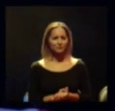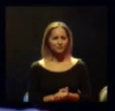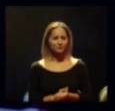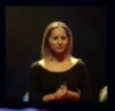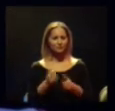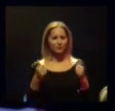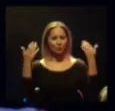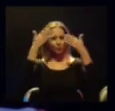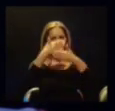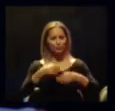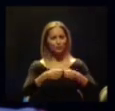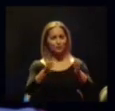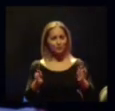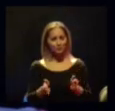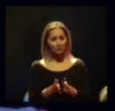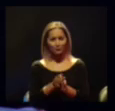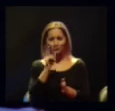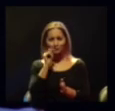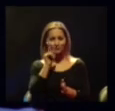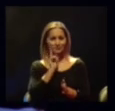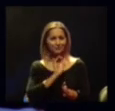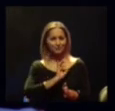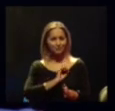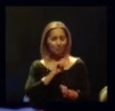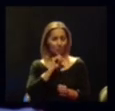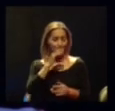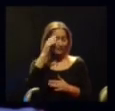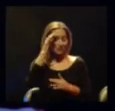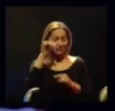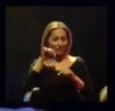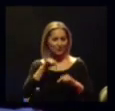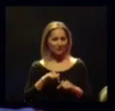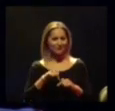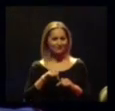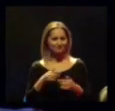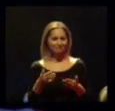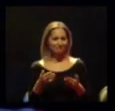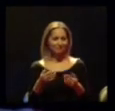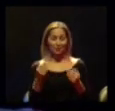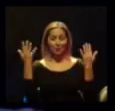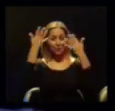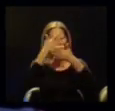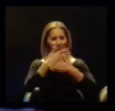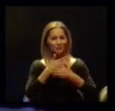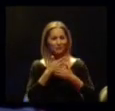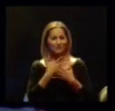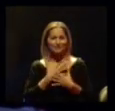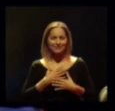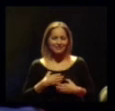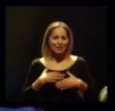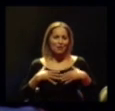Muito boa noite a todos e a todas. Como podem imaginar, hoje é um dia ou uma noite de grande, grande